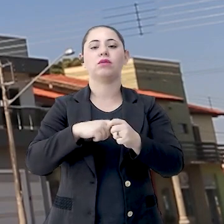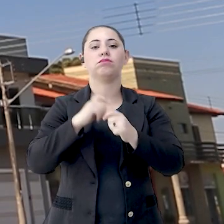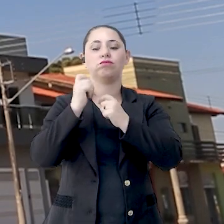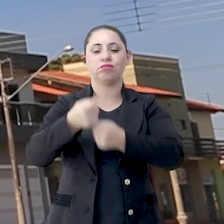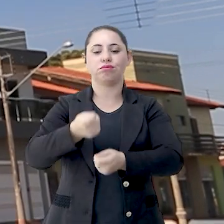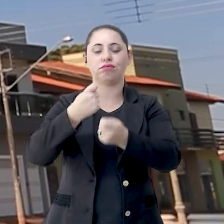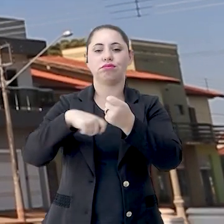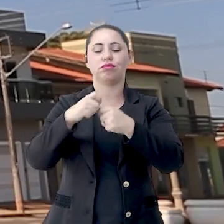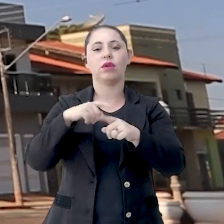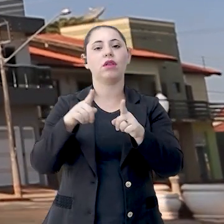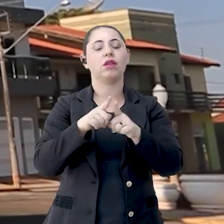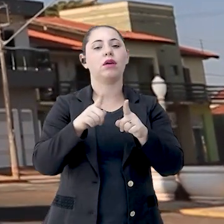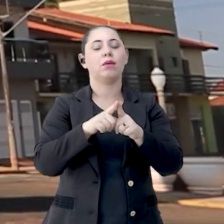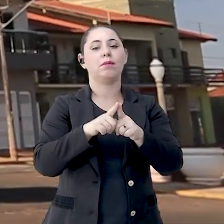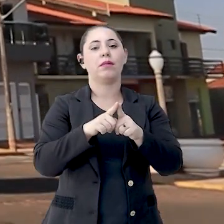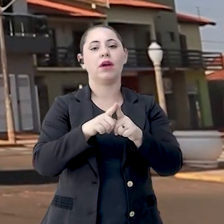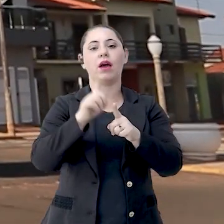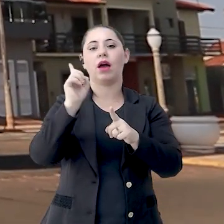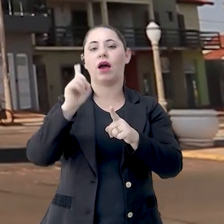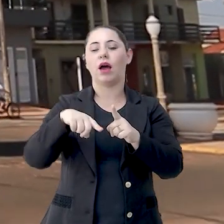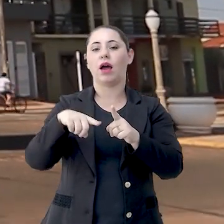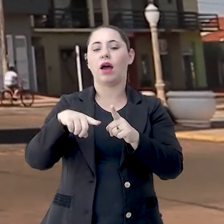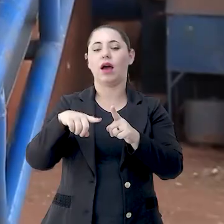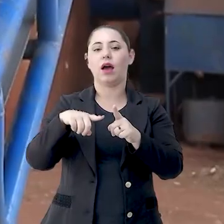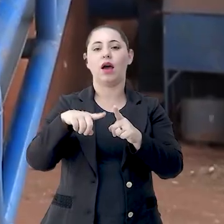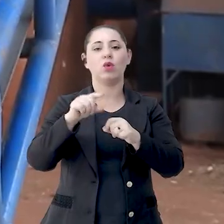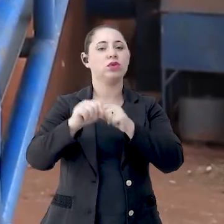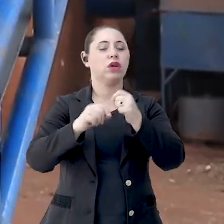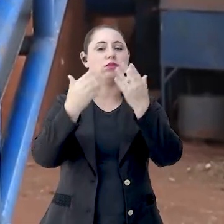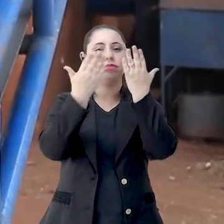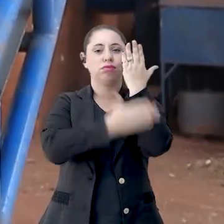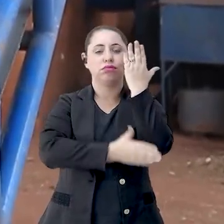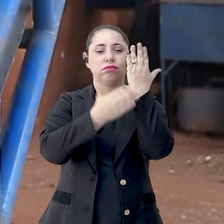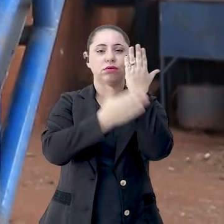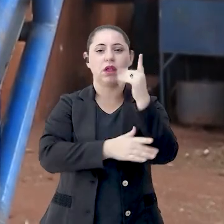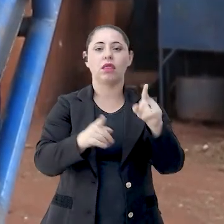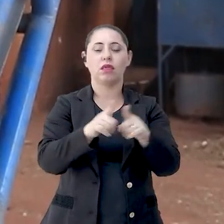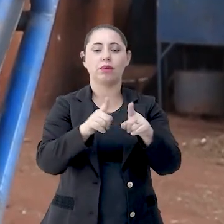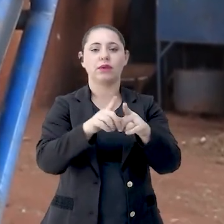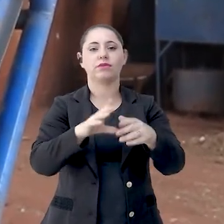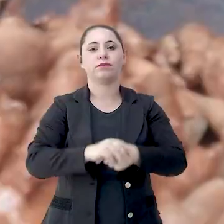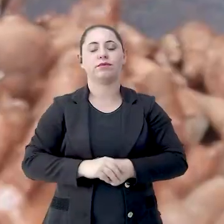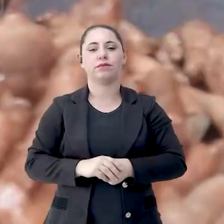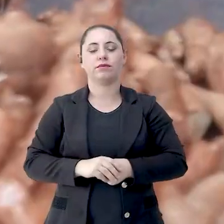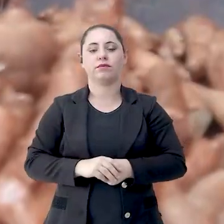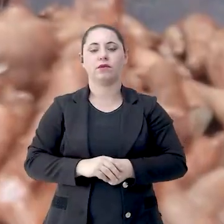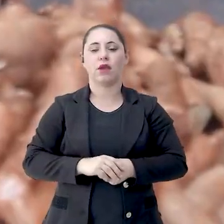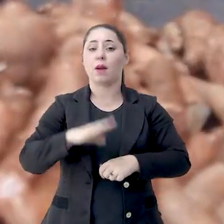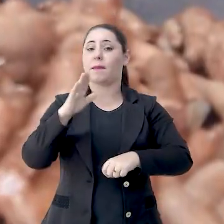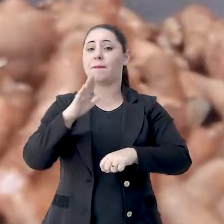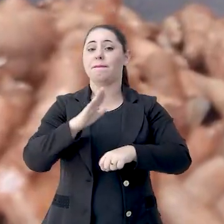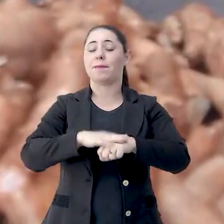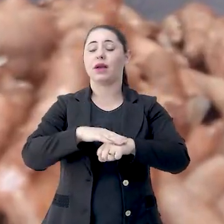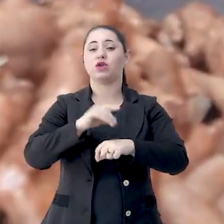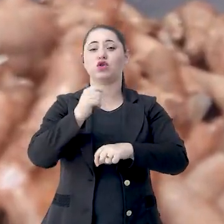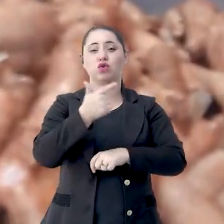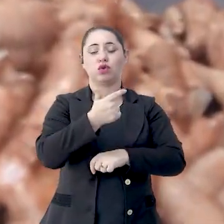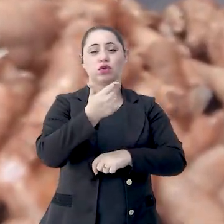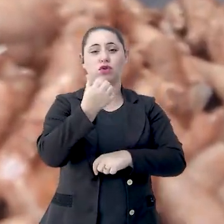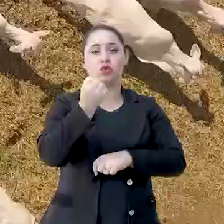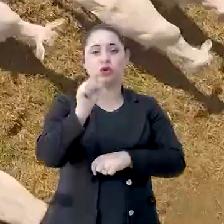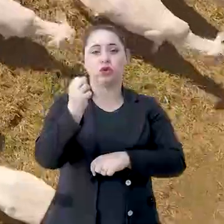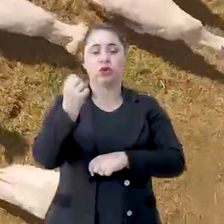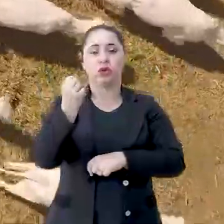município, o principal pilar da economia é a pecuária, além da produção de mandioca e o processamento da